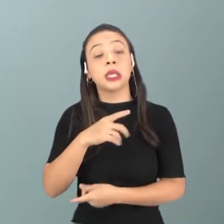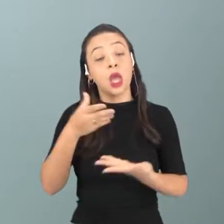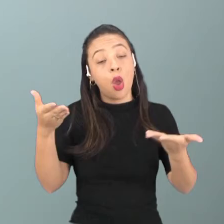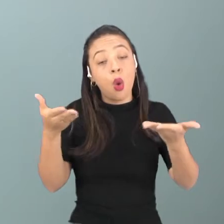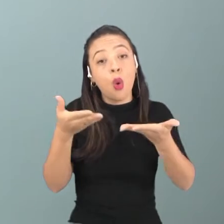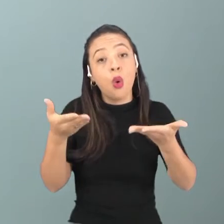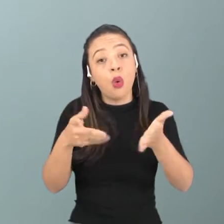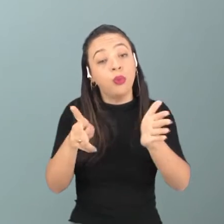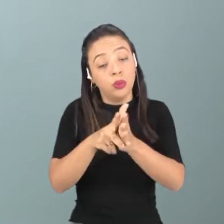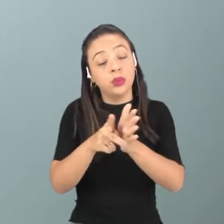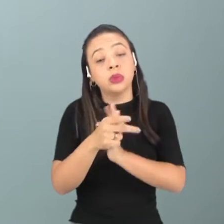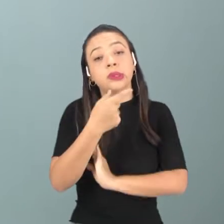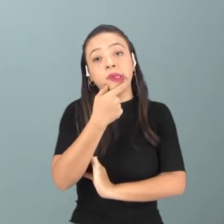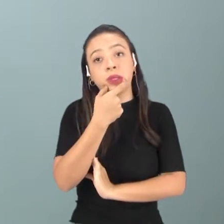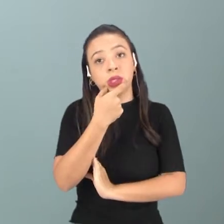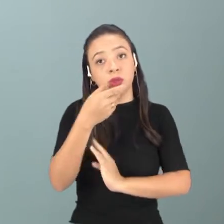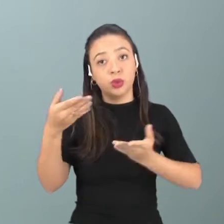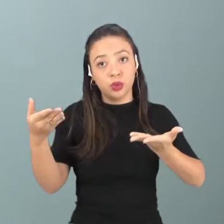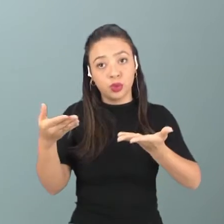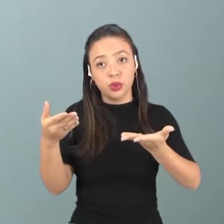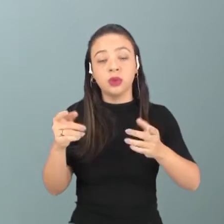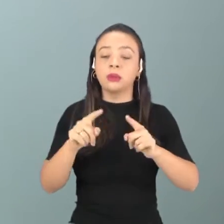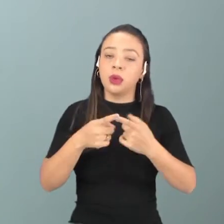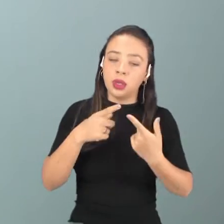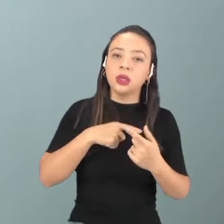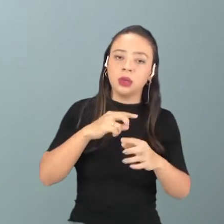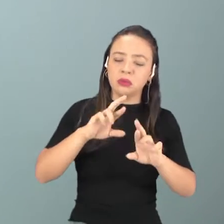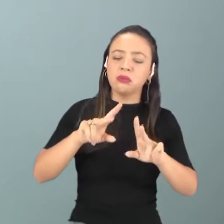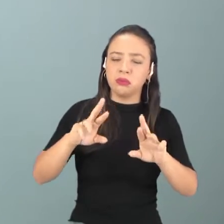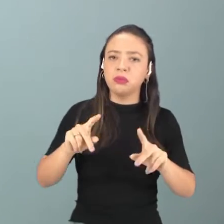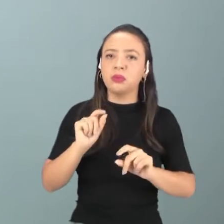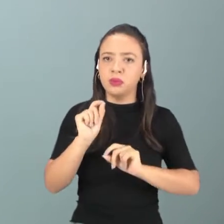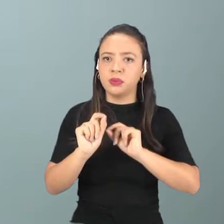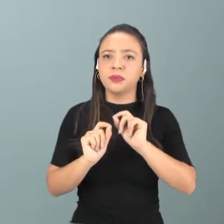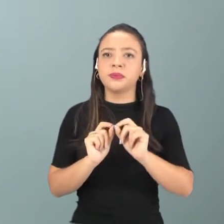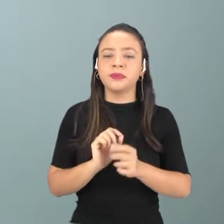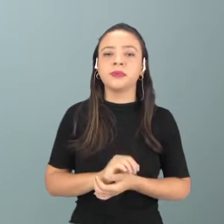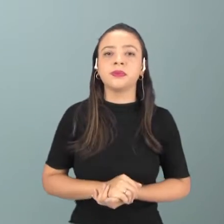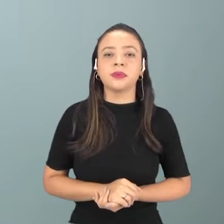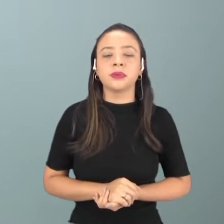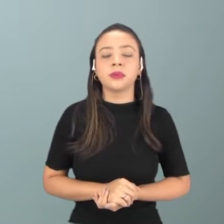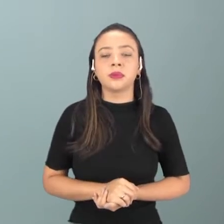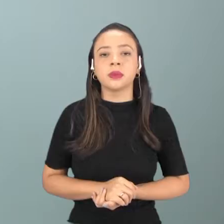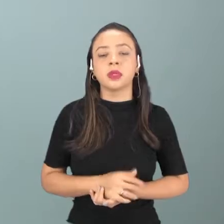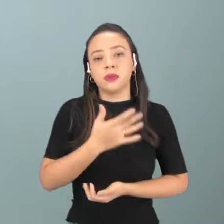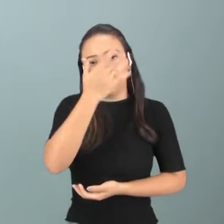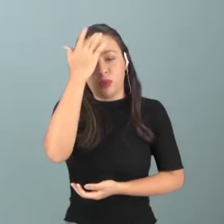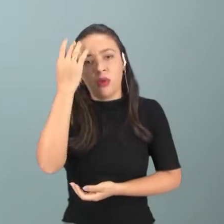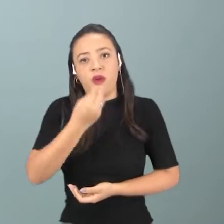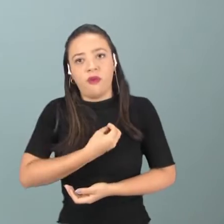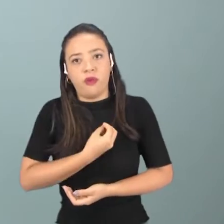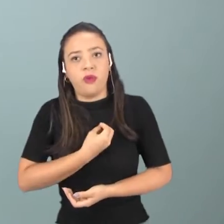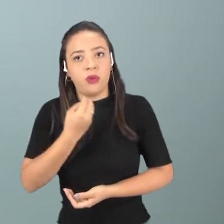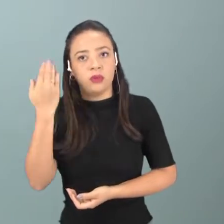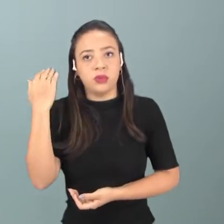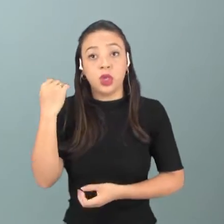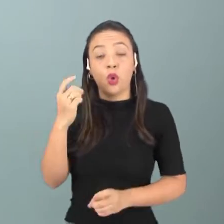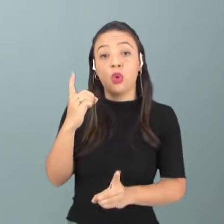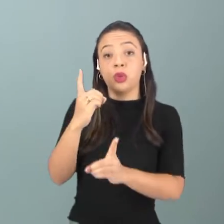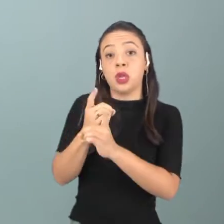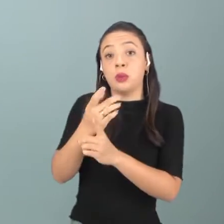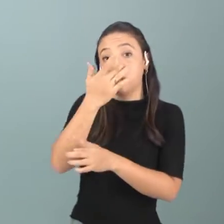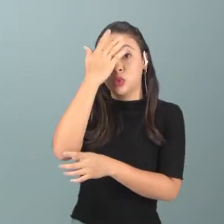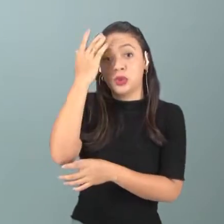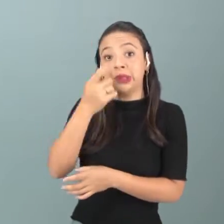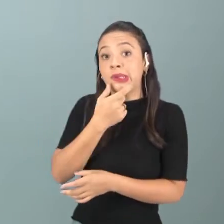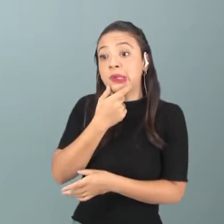inglês atual, né? Porém, é claro, com algumas diferenças. Quem vivia na época, se encontrasse com uma pessoa que fala inglês hoje,